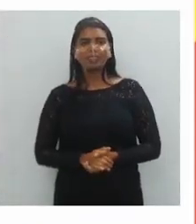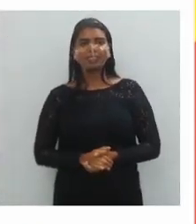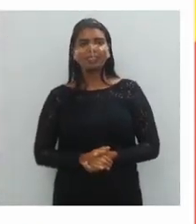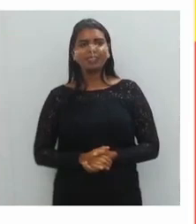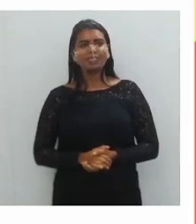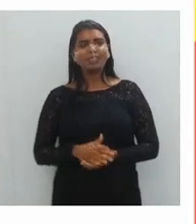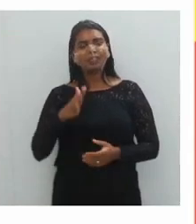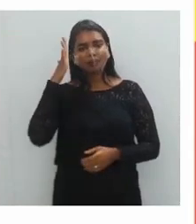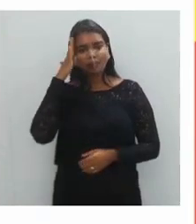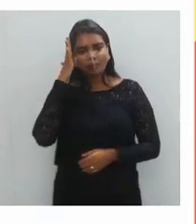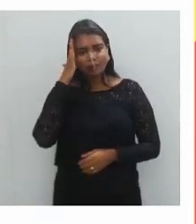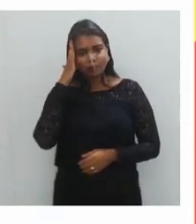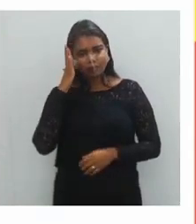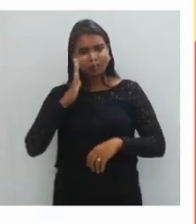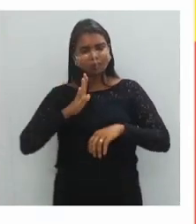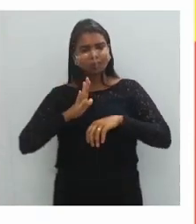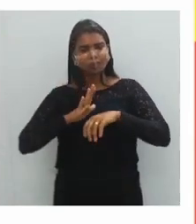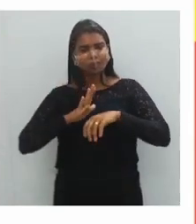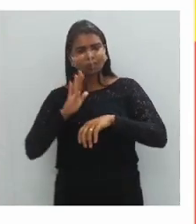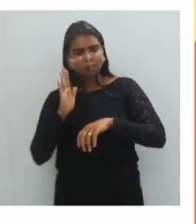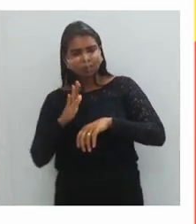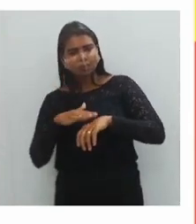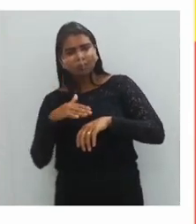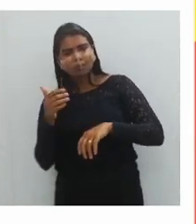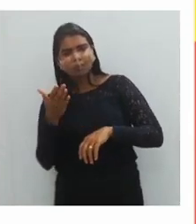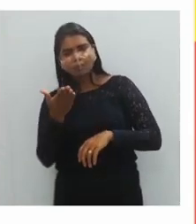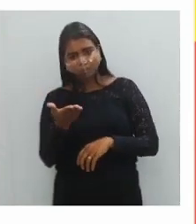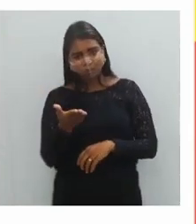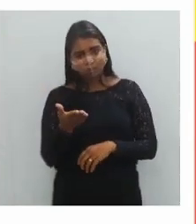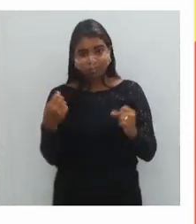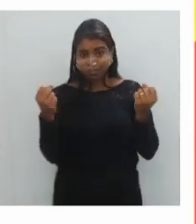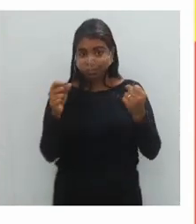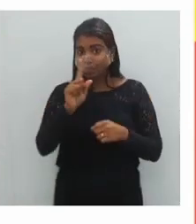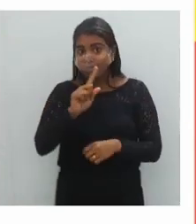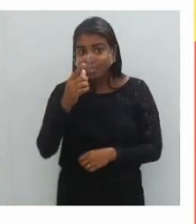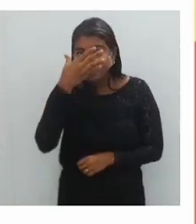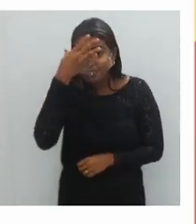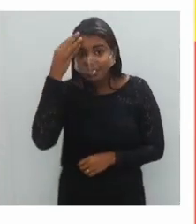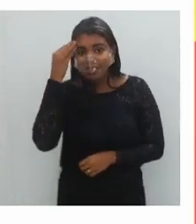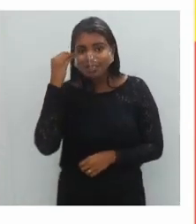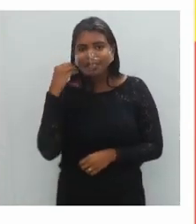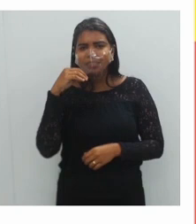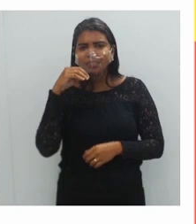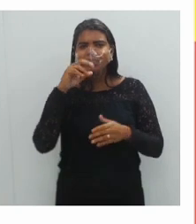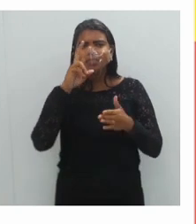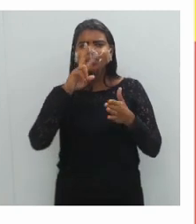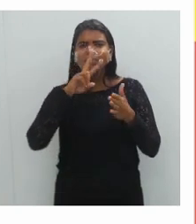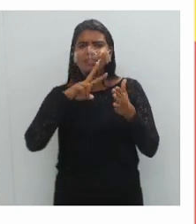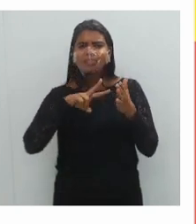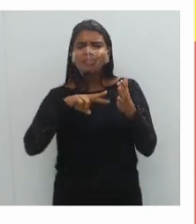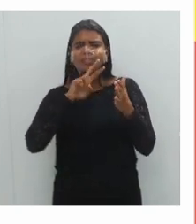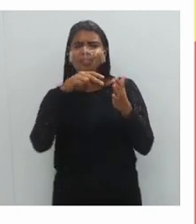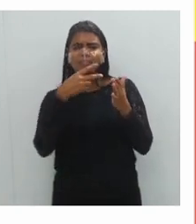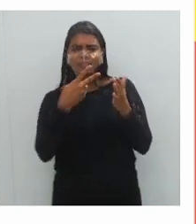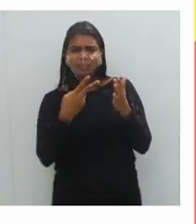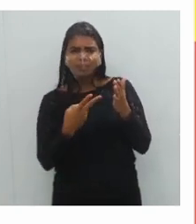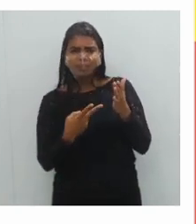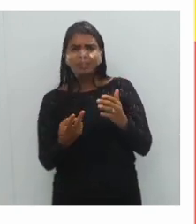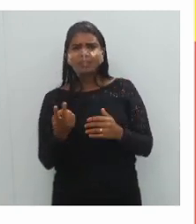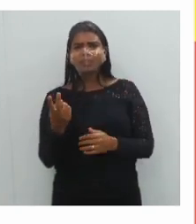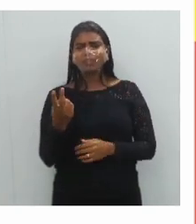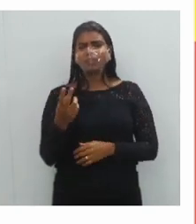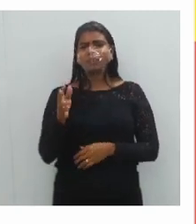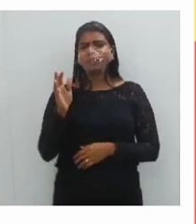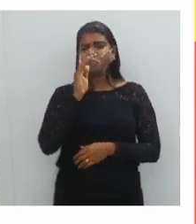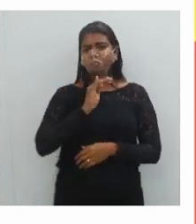Para compreender melhor, você precisa, não se esqueça disso, fazer a leitura tanto dos elementos